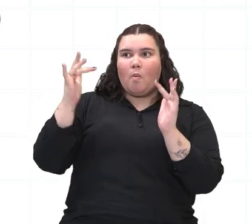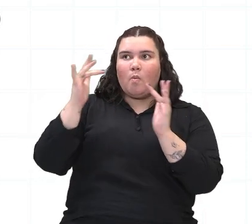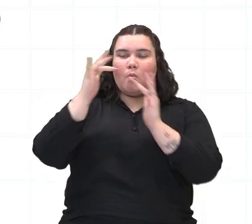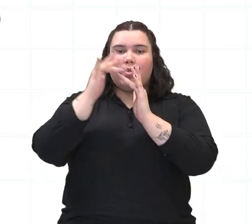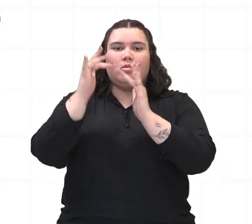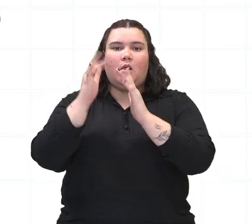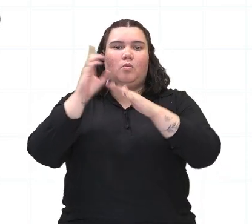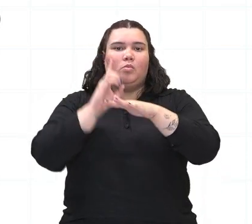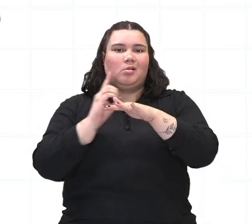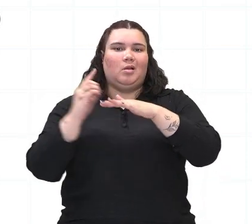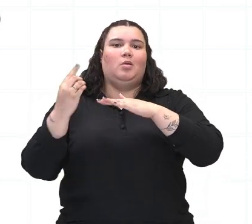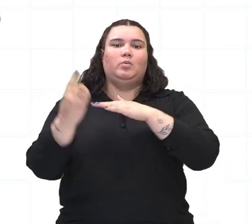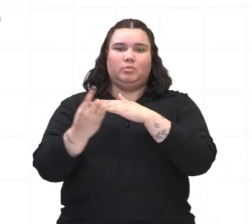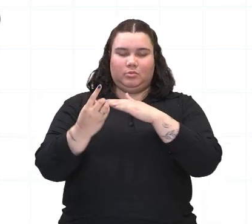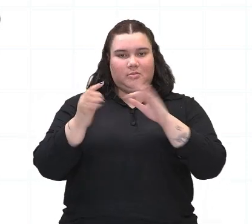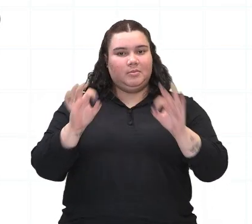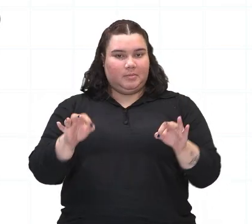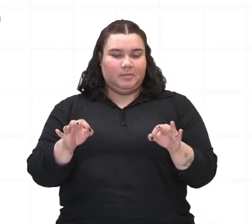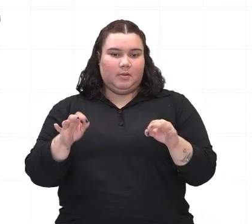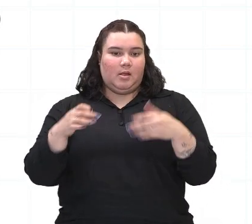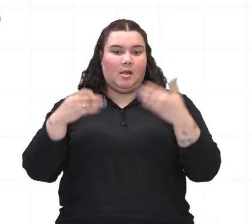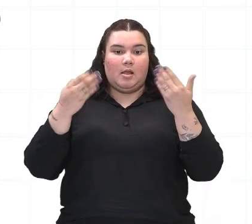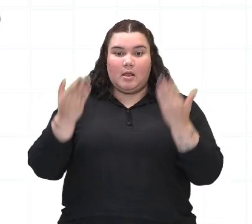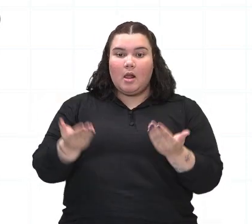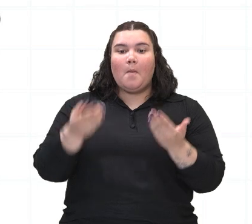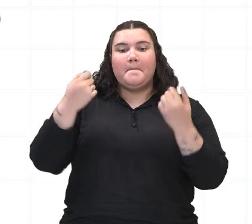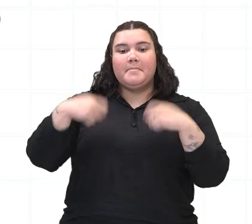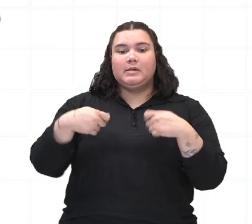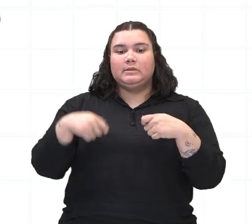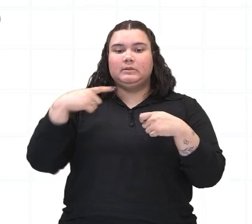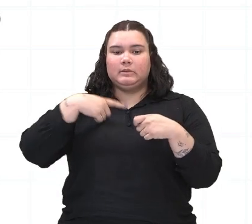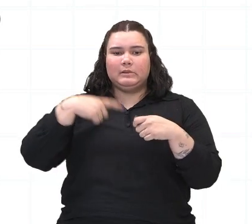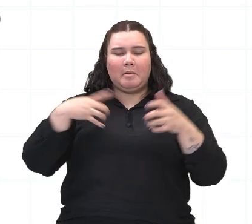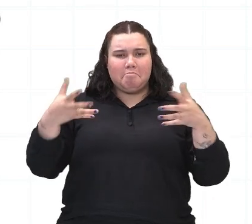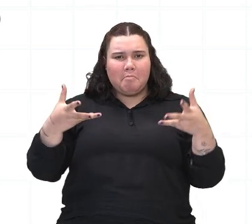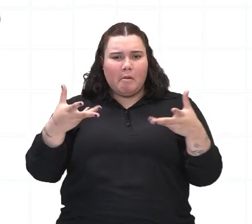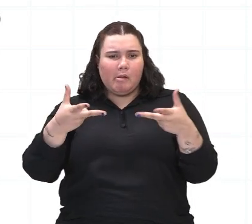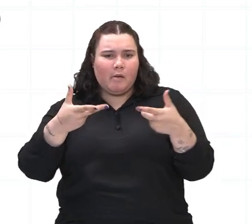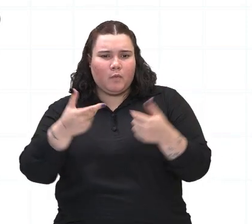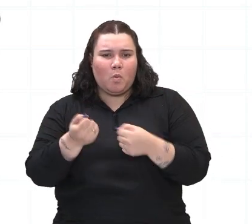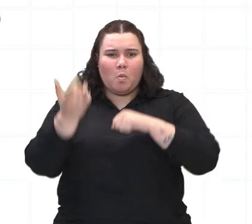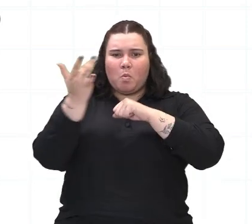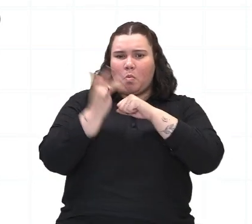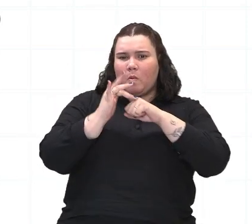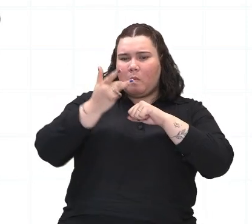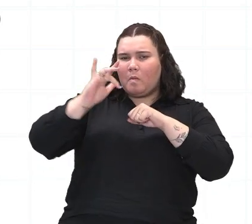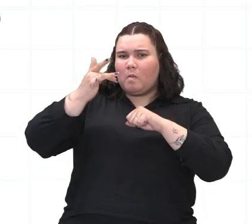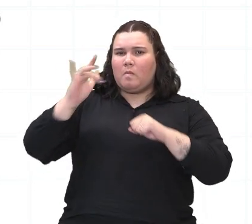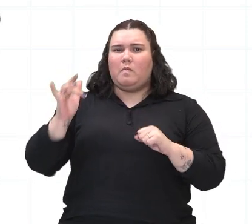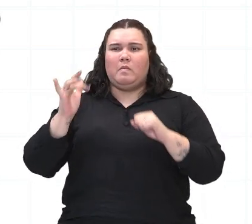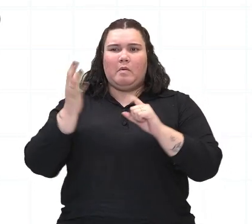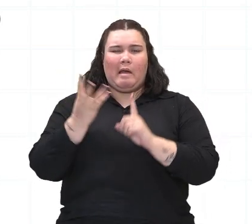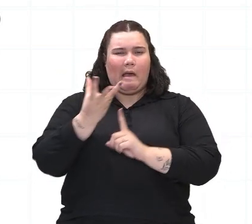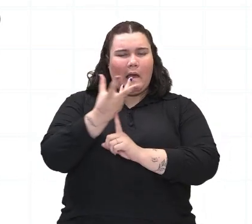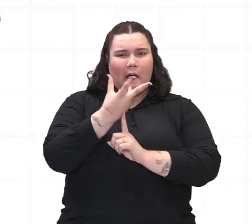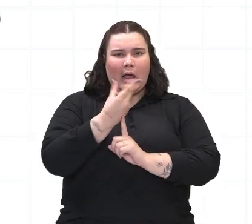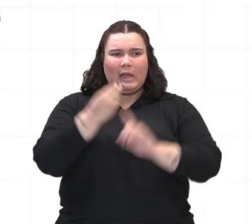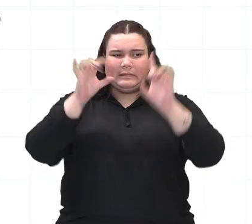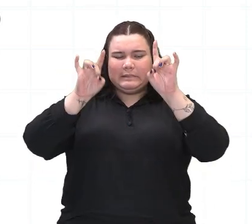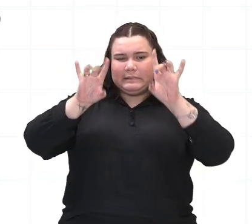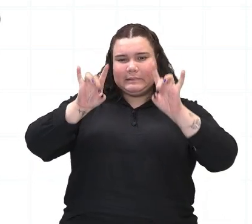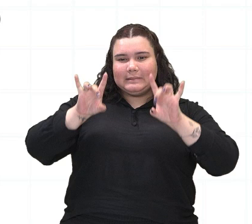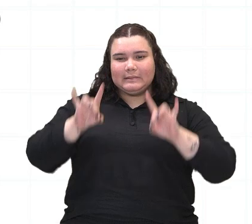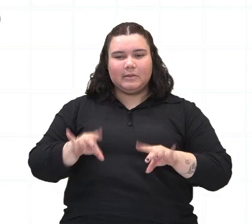da eternidade e que devia ser ricamente ornamentado com tesouros artefatos e